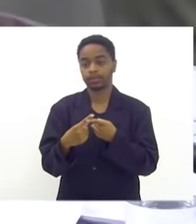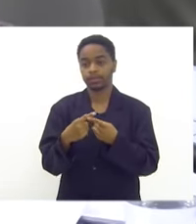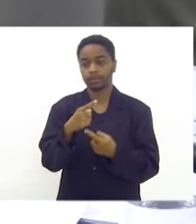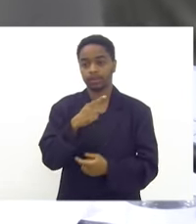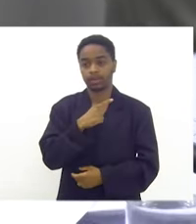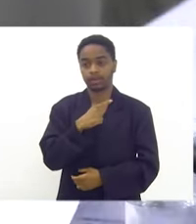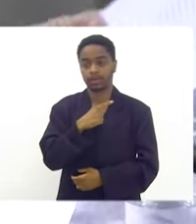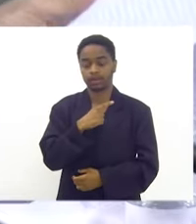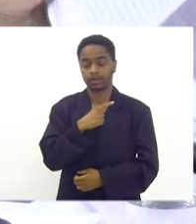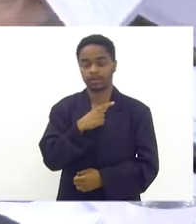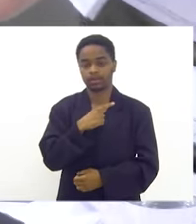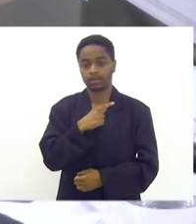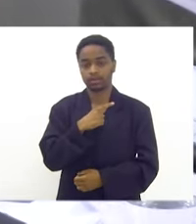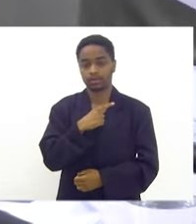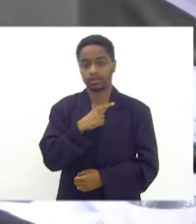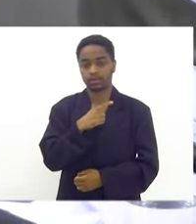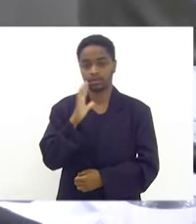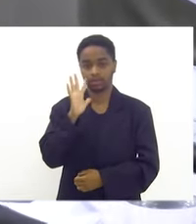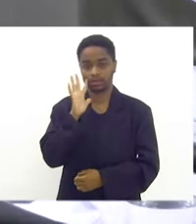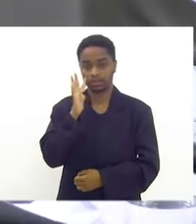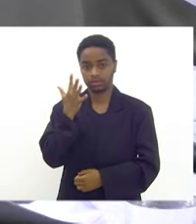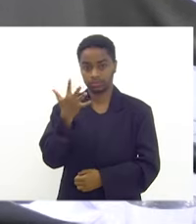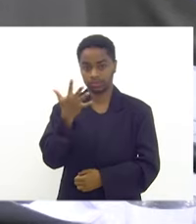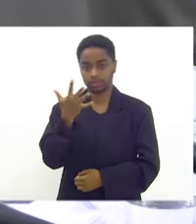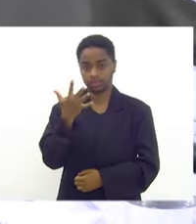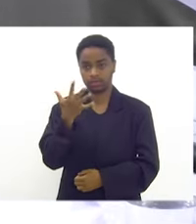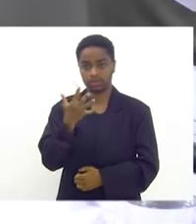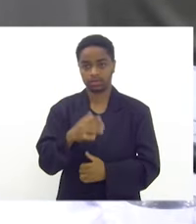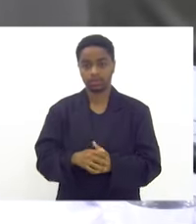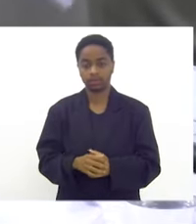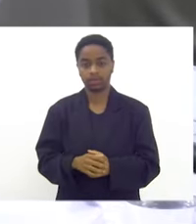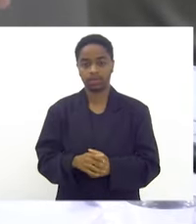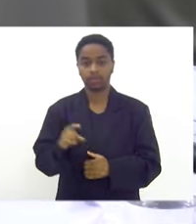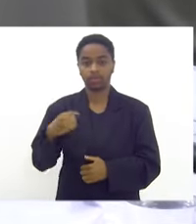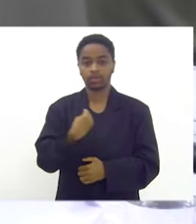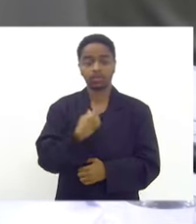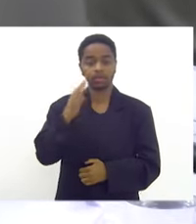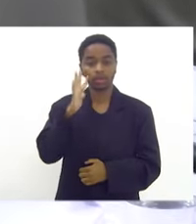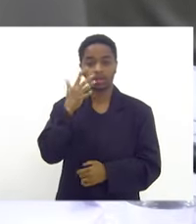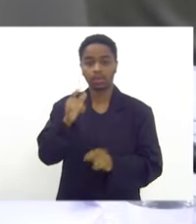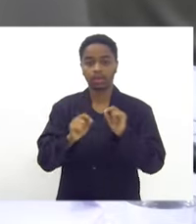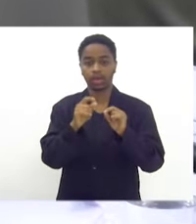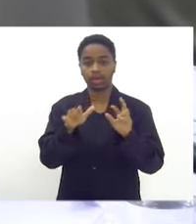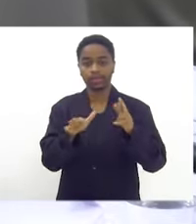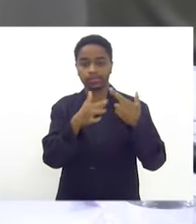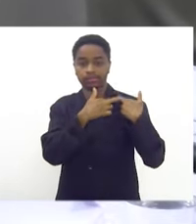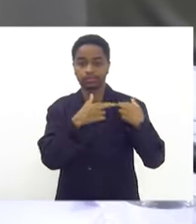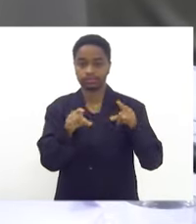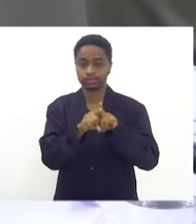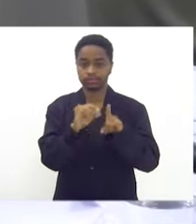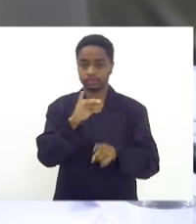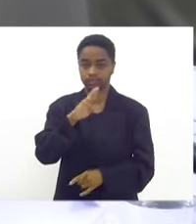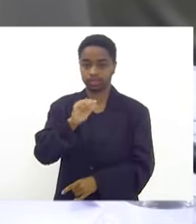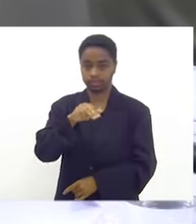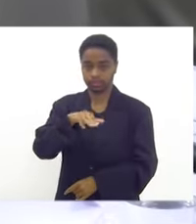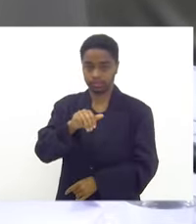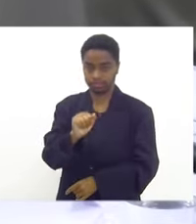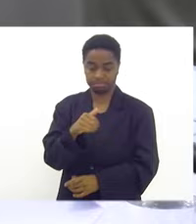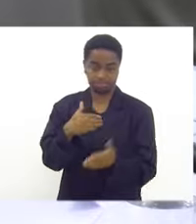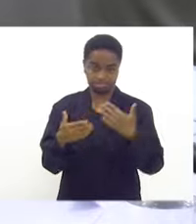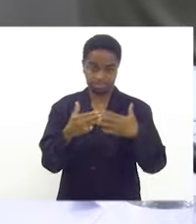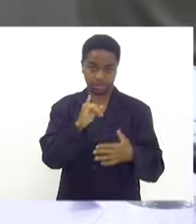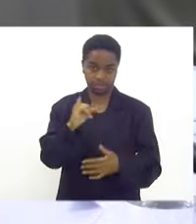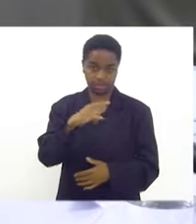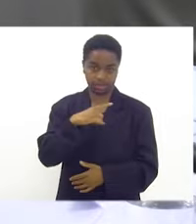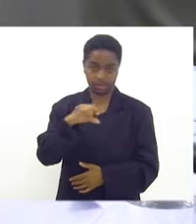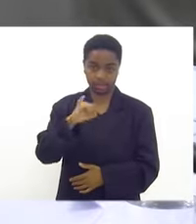né a decisão proferida pela Ministra Rosa veber que diz que é de competência também do Ibama independente do Inea